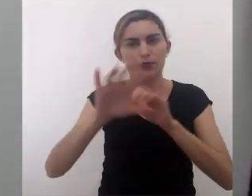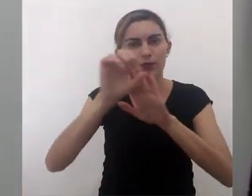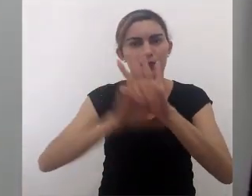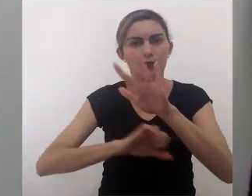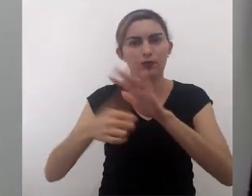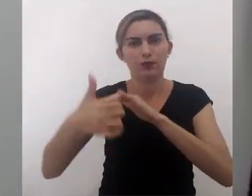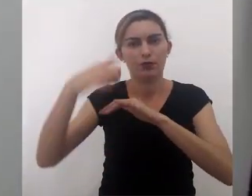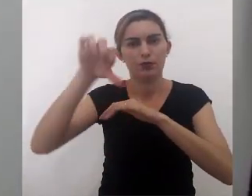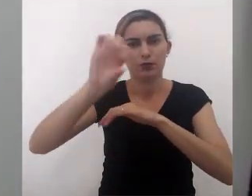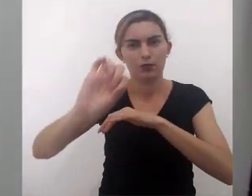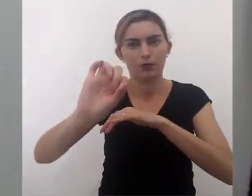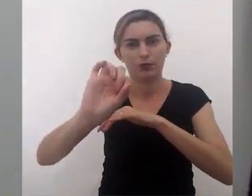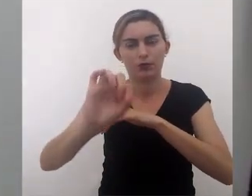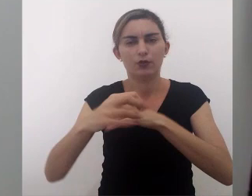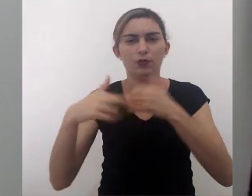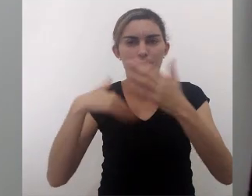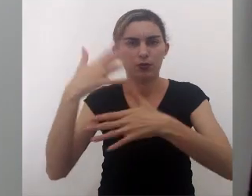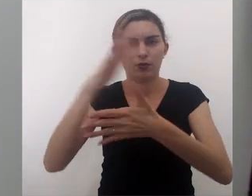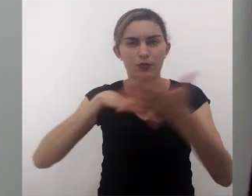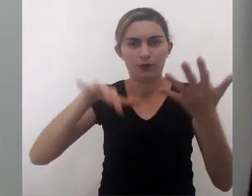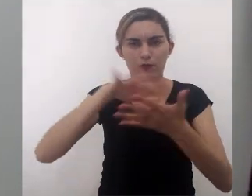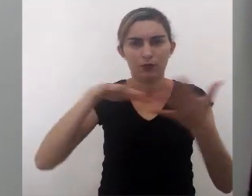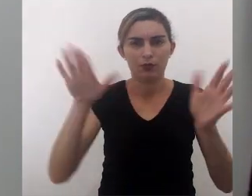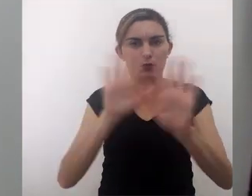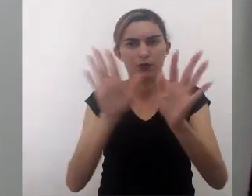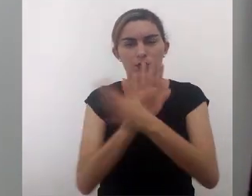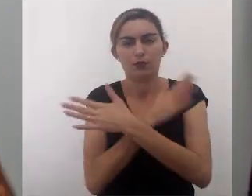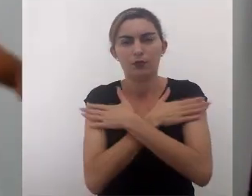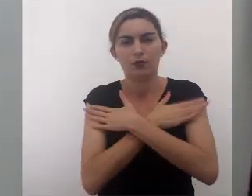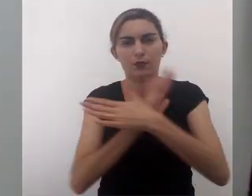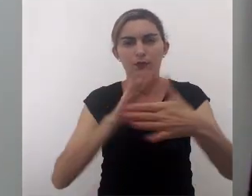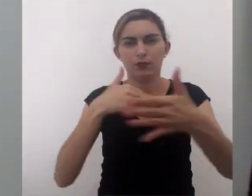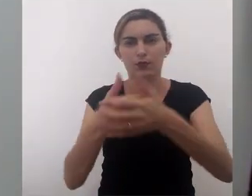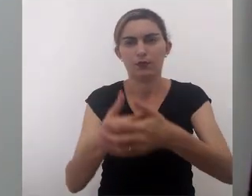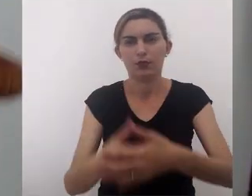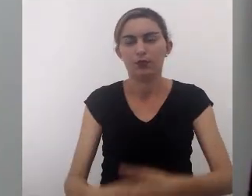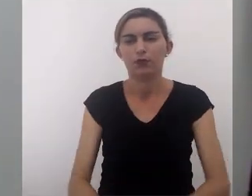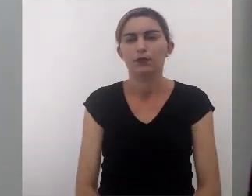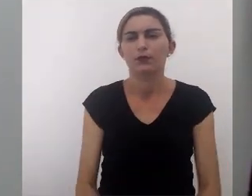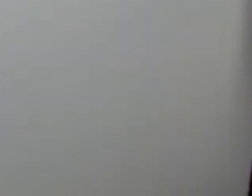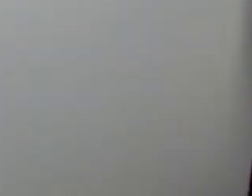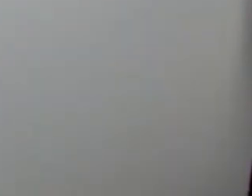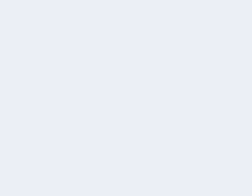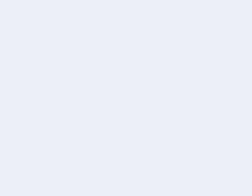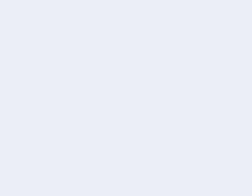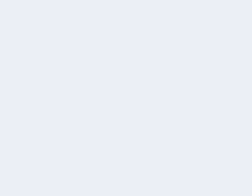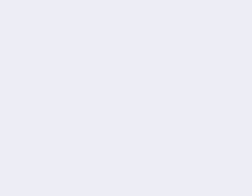Europa do século XIX e suas revoluções. Um grande abraço e até a próxima.